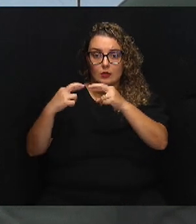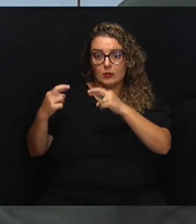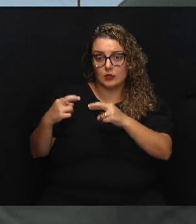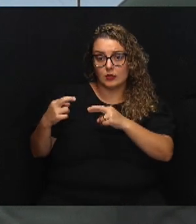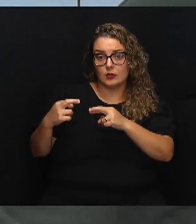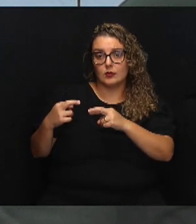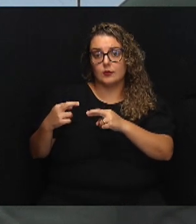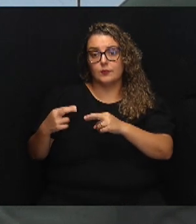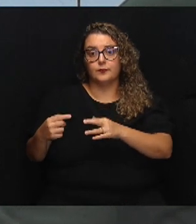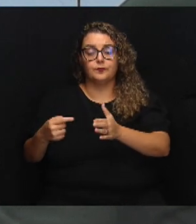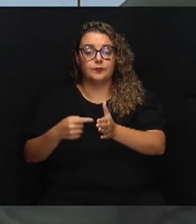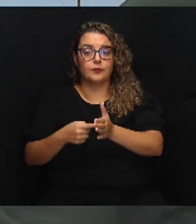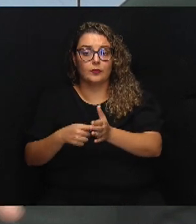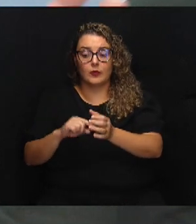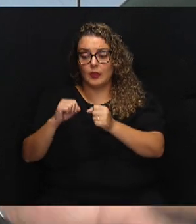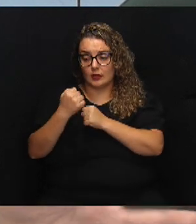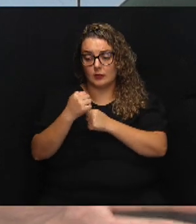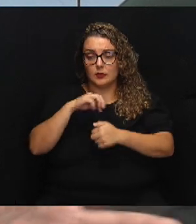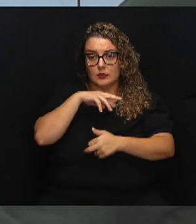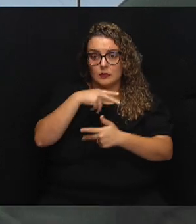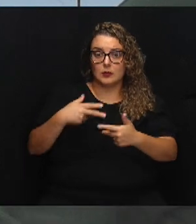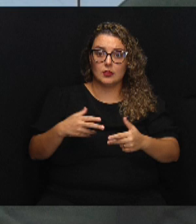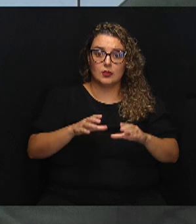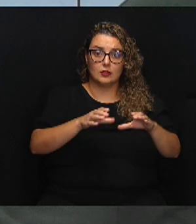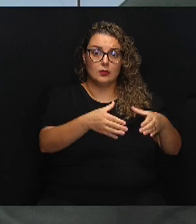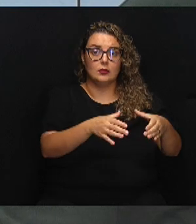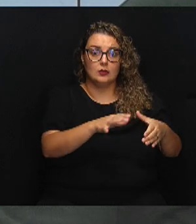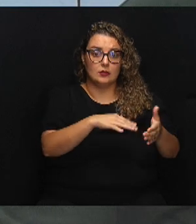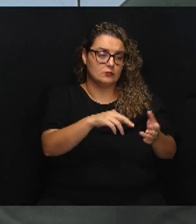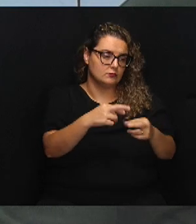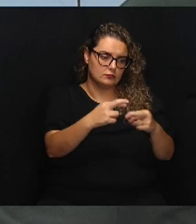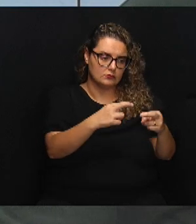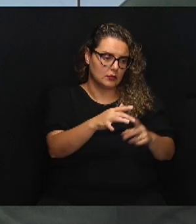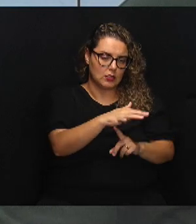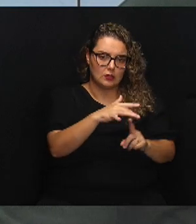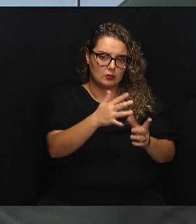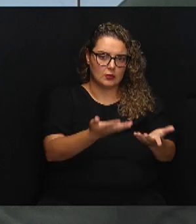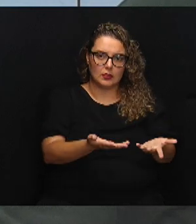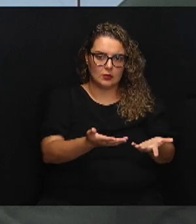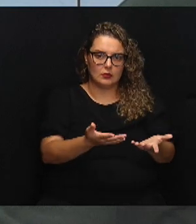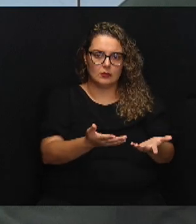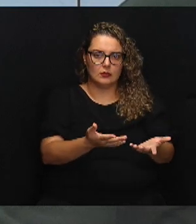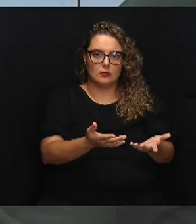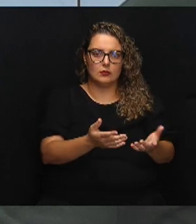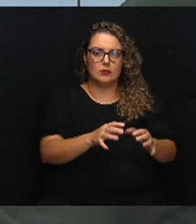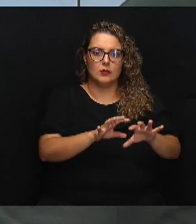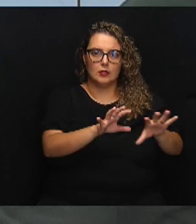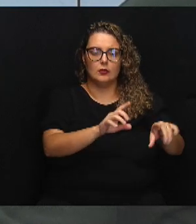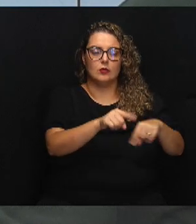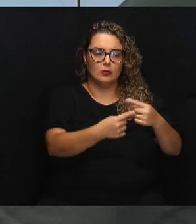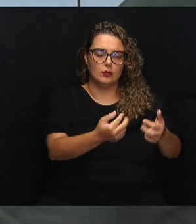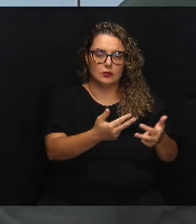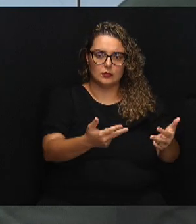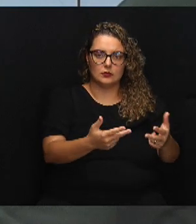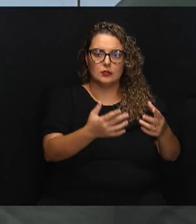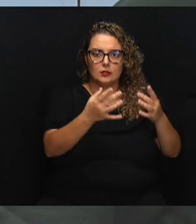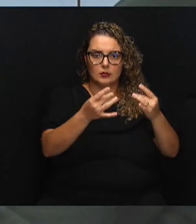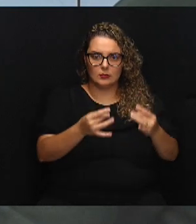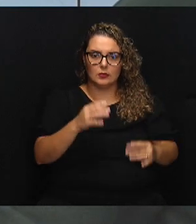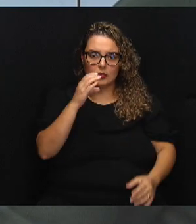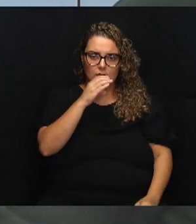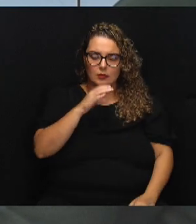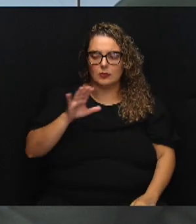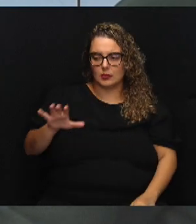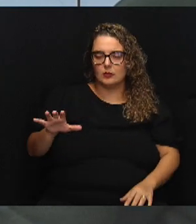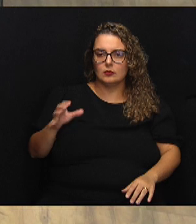denúncia da proteção animal, e o departamento lá tem condições de direcionar para que seja feito isso aí com mais rapidez.